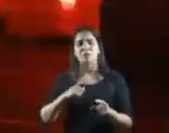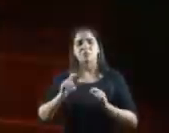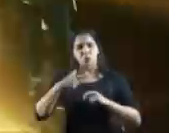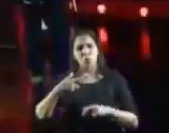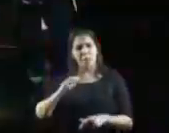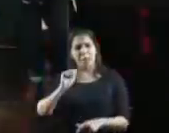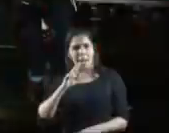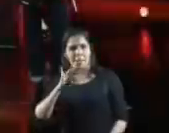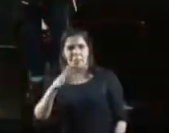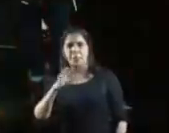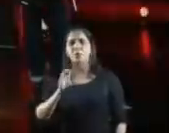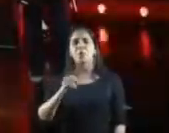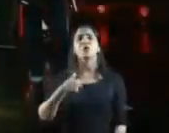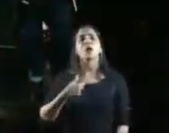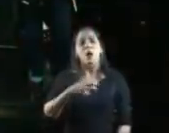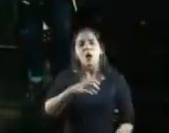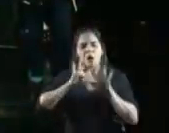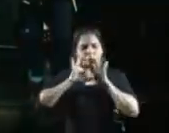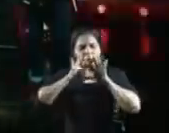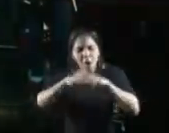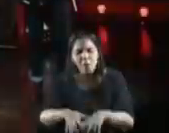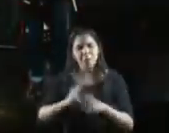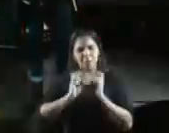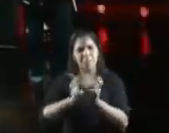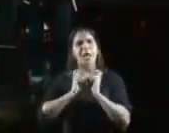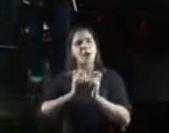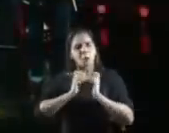pão. Vomitaram no trem.